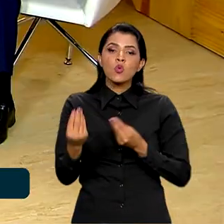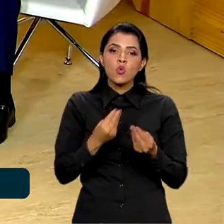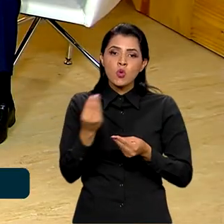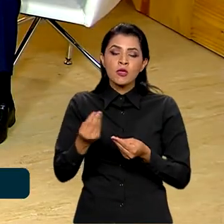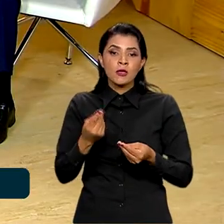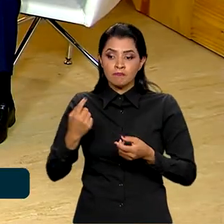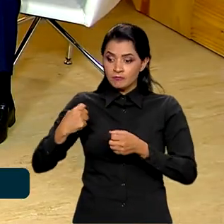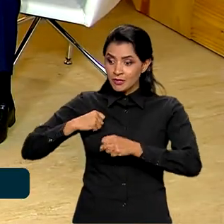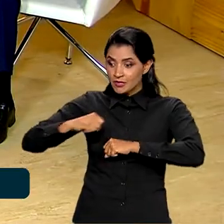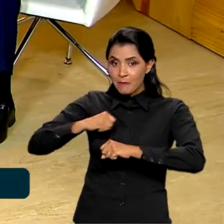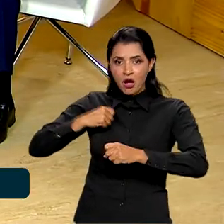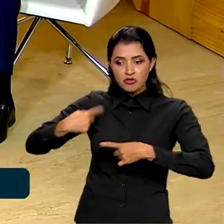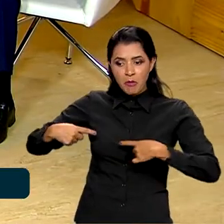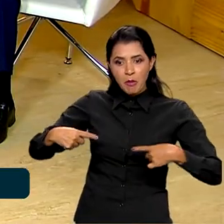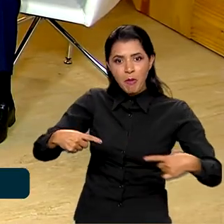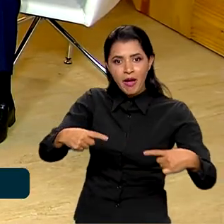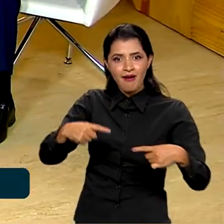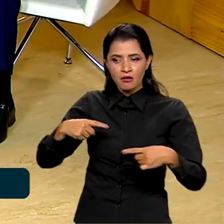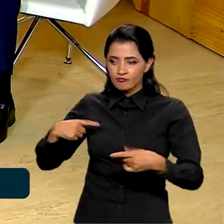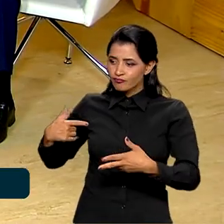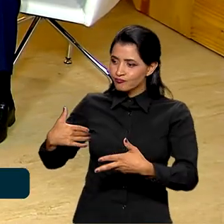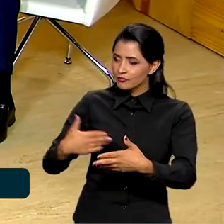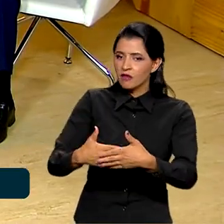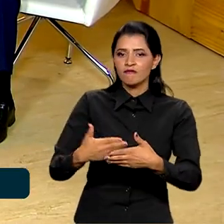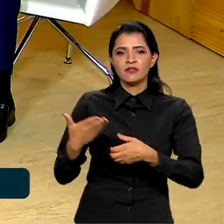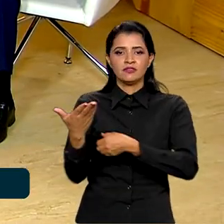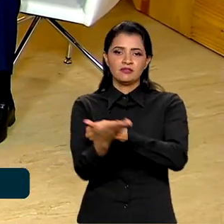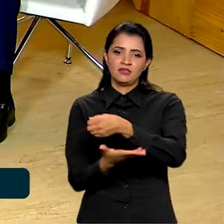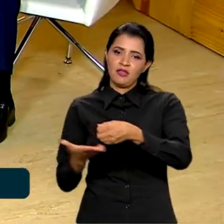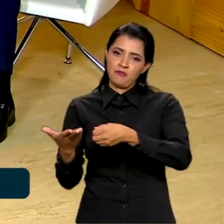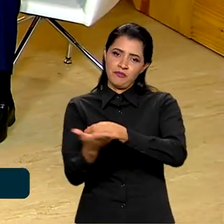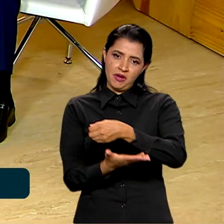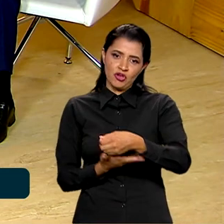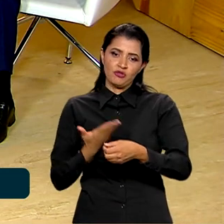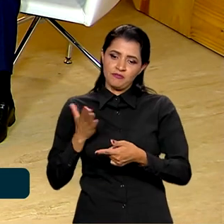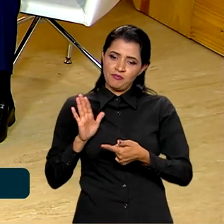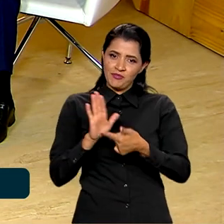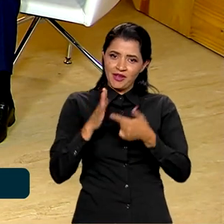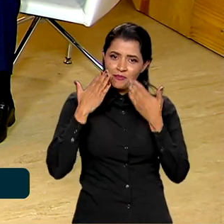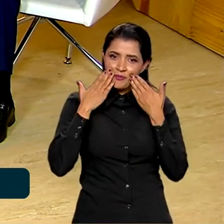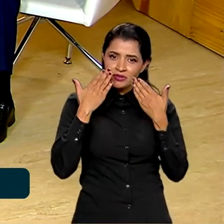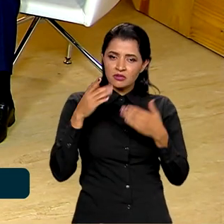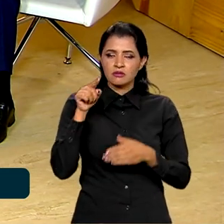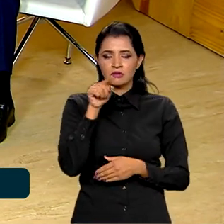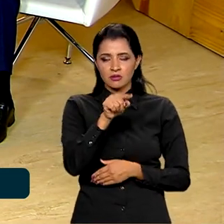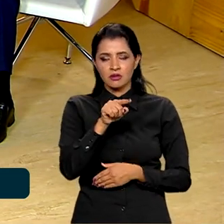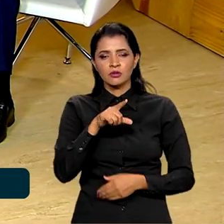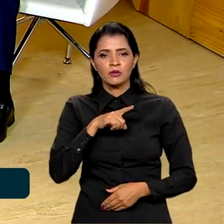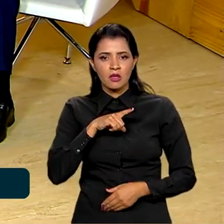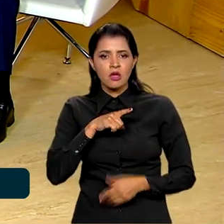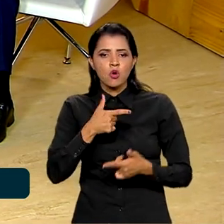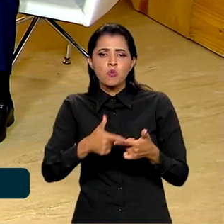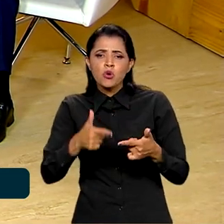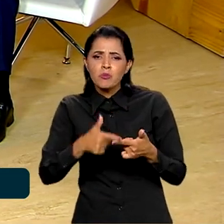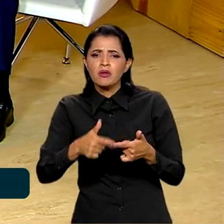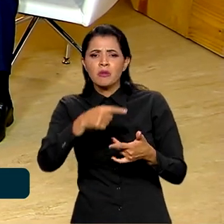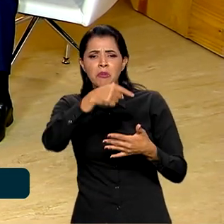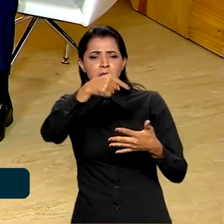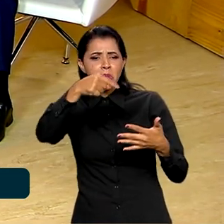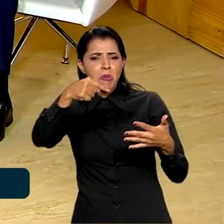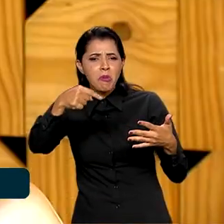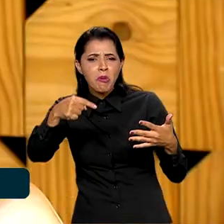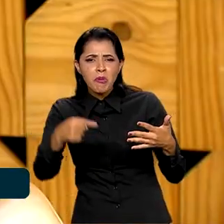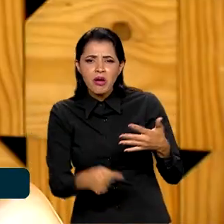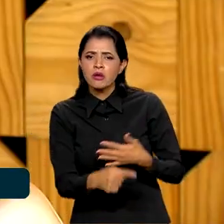desses debates e servirá certamente de subsídios para que sejam apresentadas a problemática, o conjunto de problemas